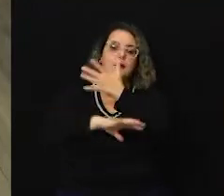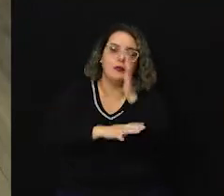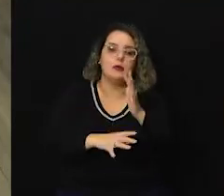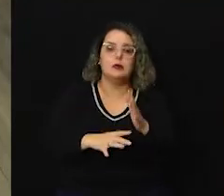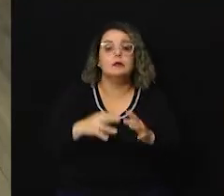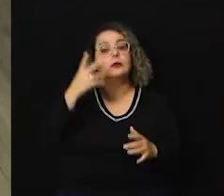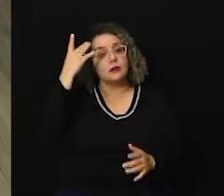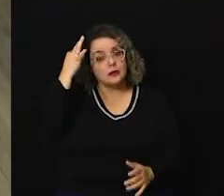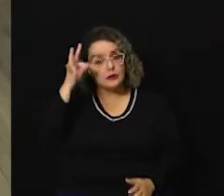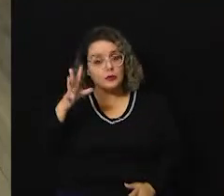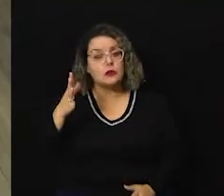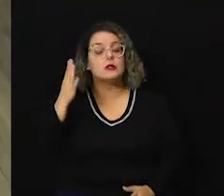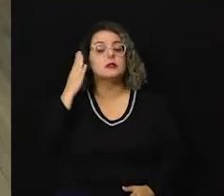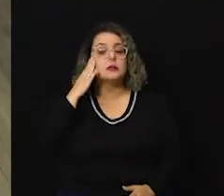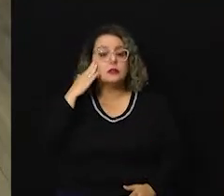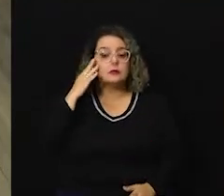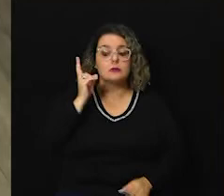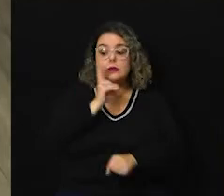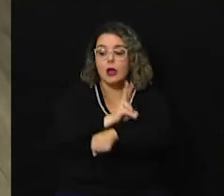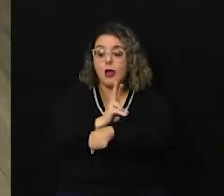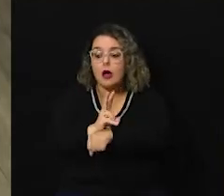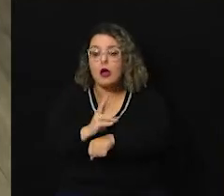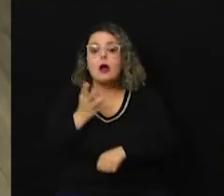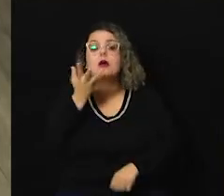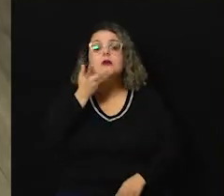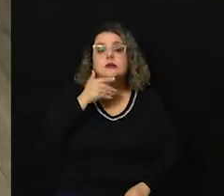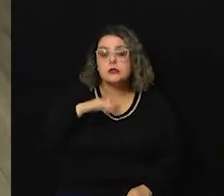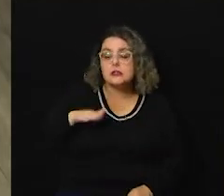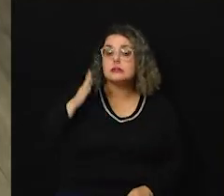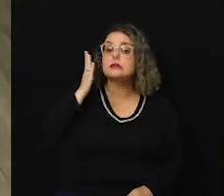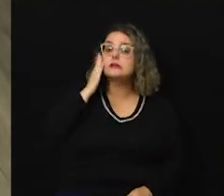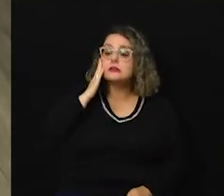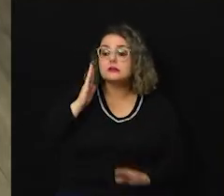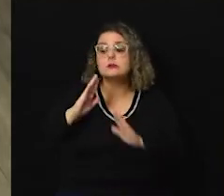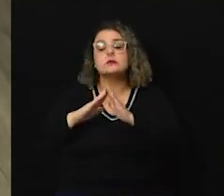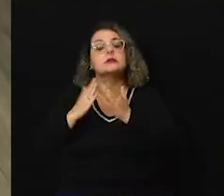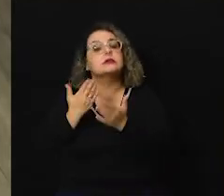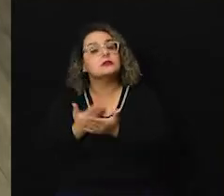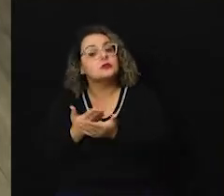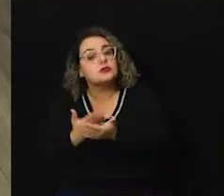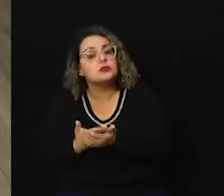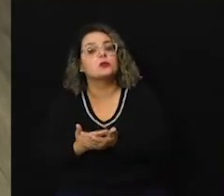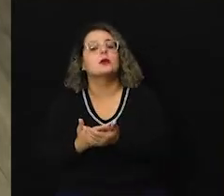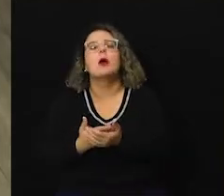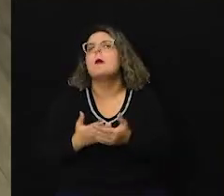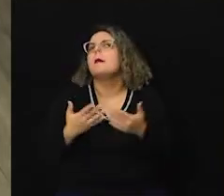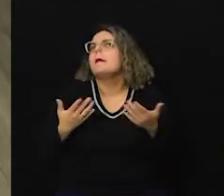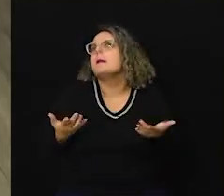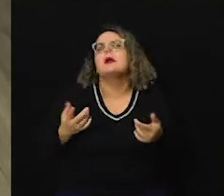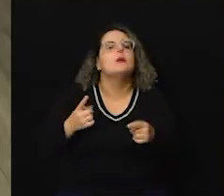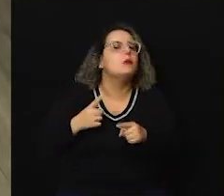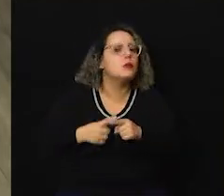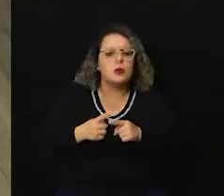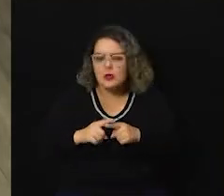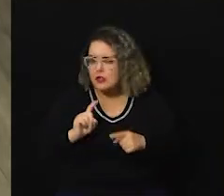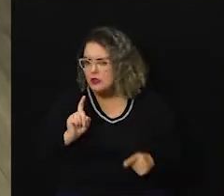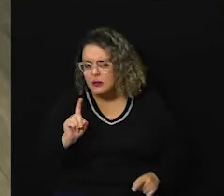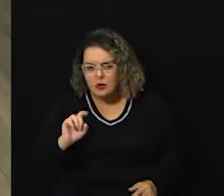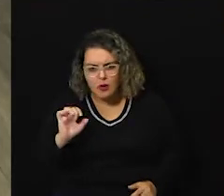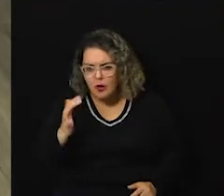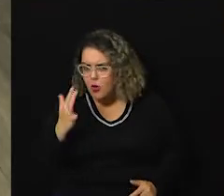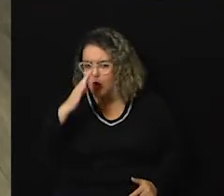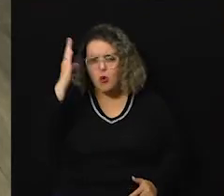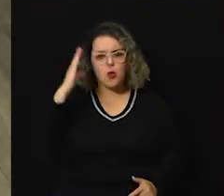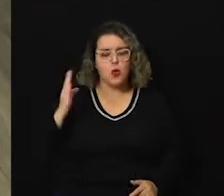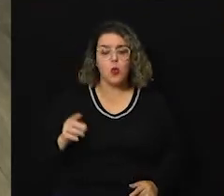todo mundo sabe que a gente tem que proteger a natureza criança sabe na escola tem que proteger a mata Mas por que que isso não acontece